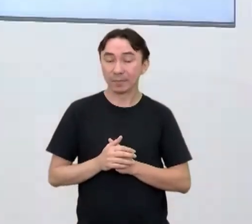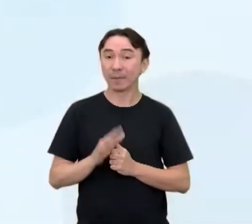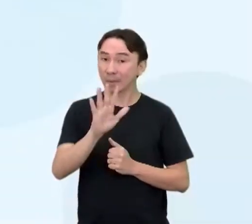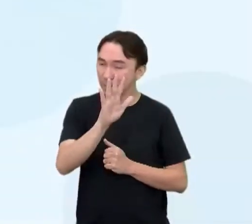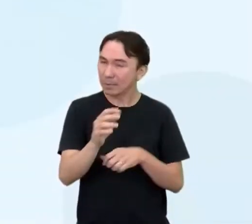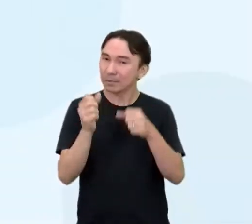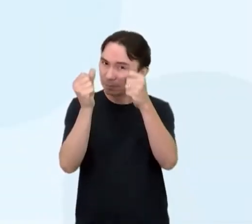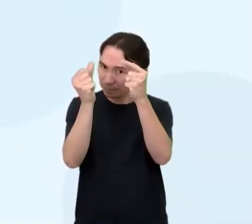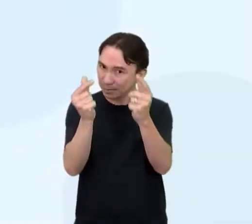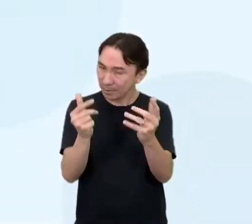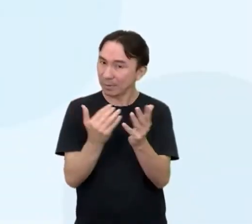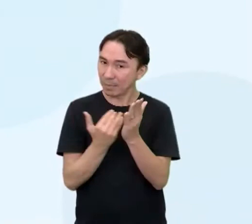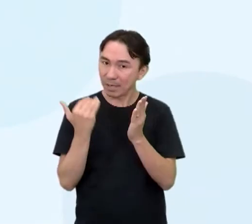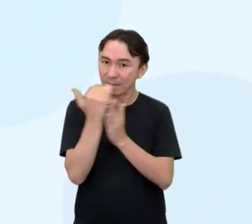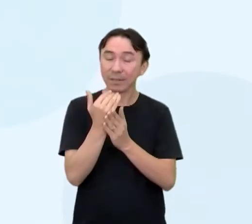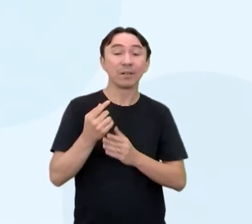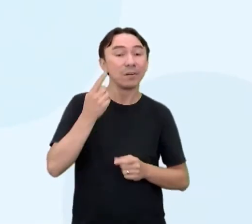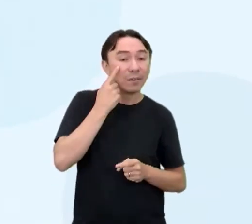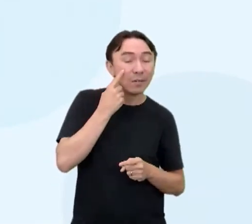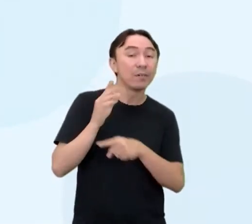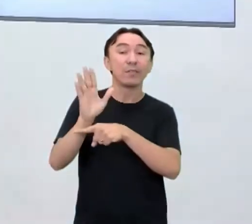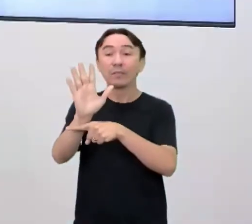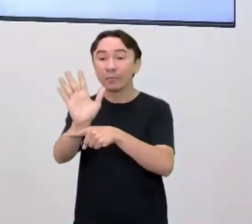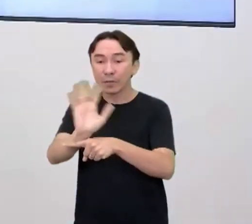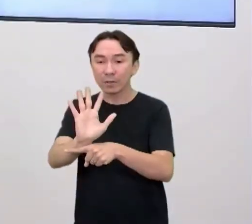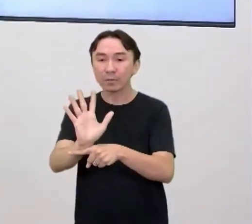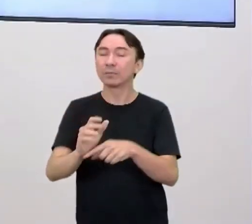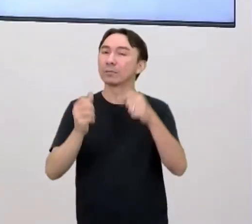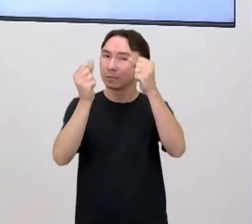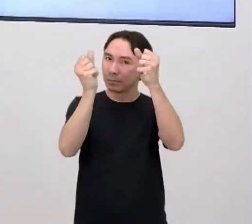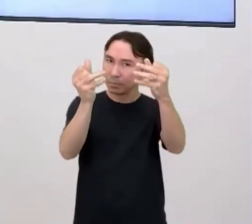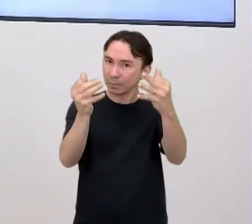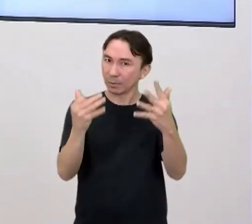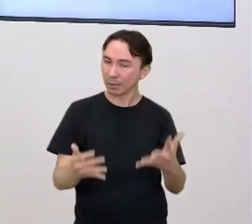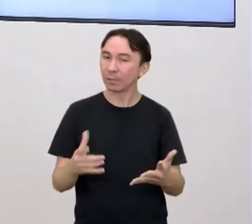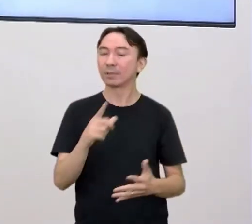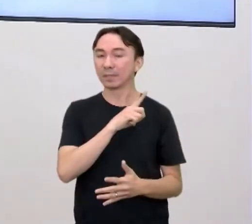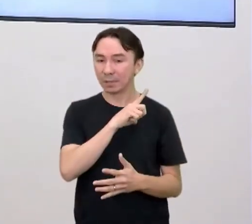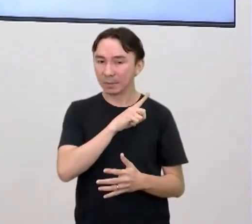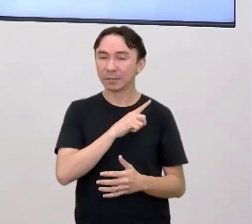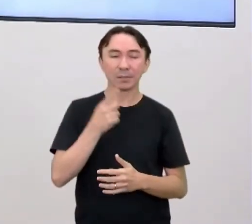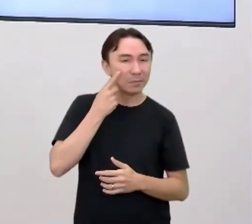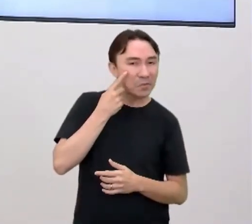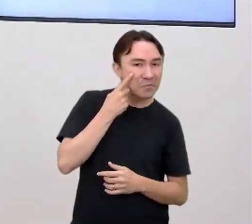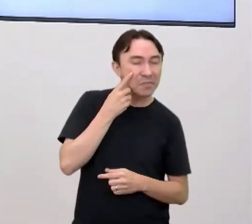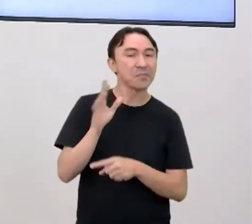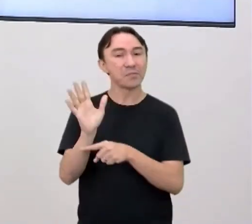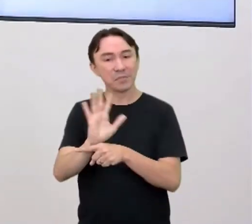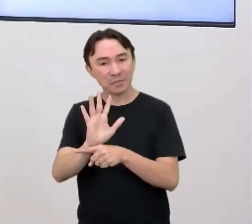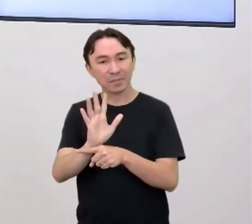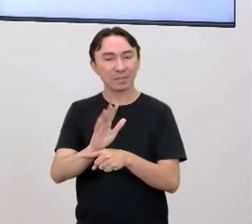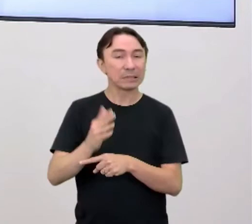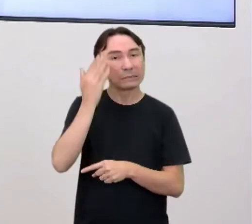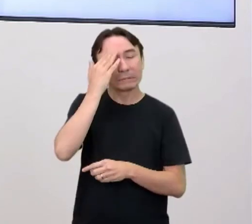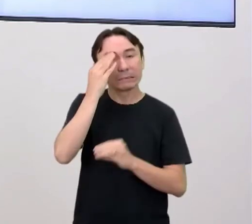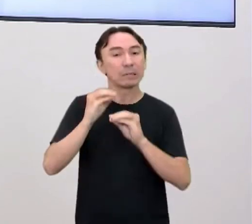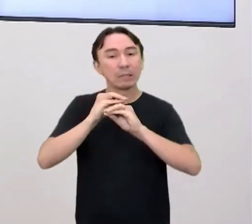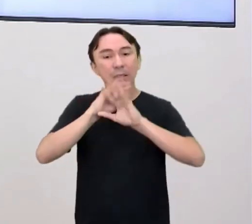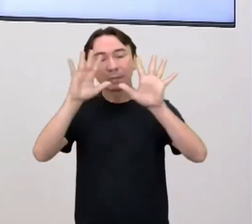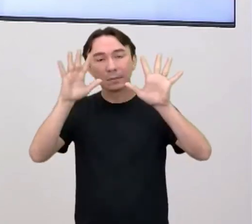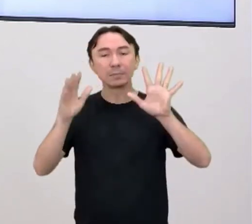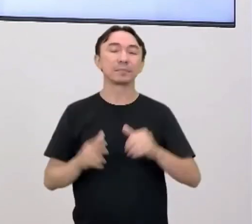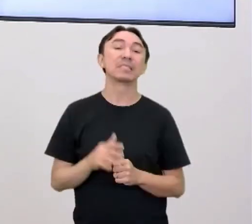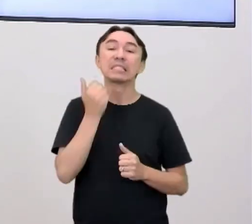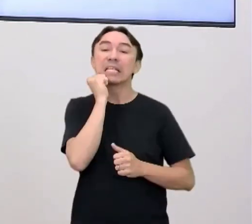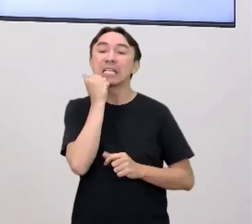colocar um vídeo que eu acho que vai falar melhor do que o que eu expliquei aqui agora. Vamos lá, o vídeo para tentar entender melhor o que é